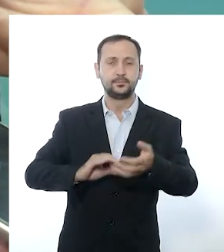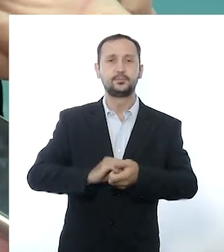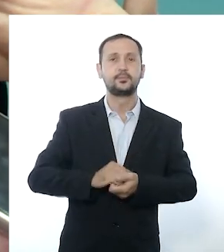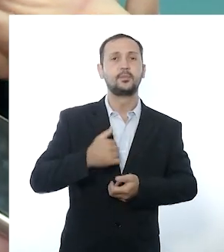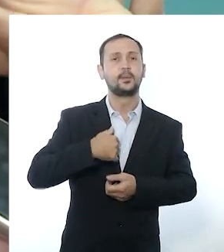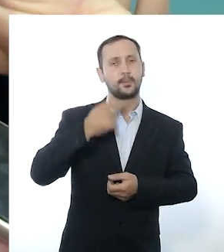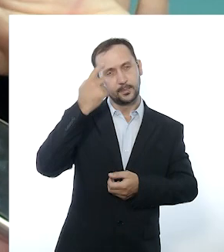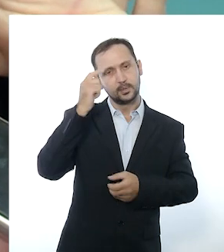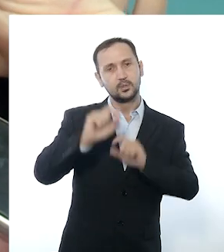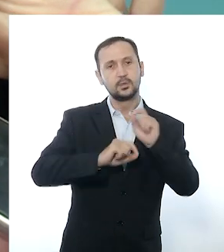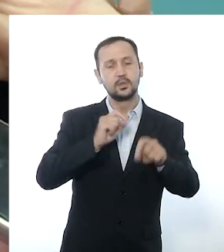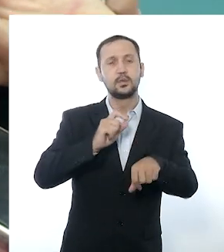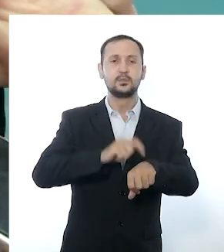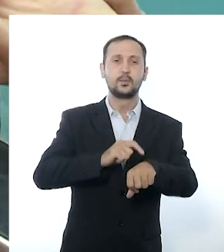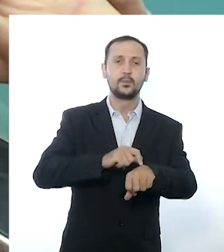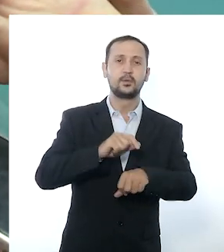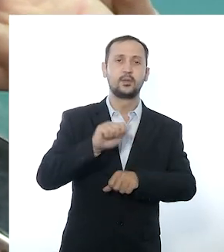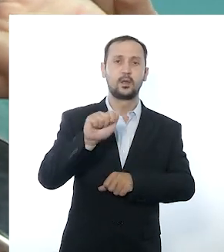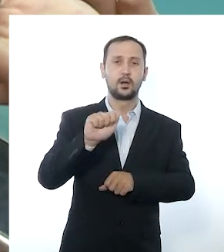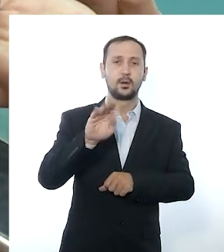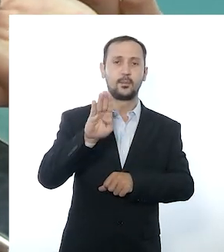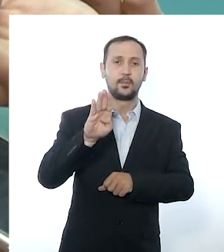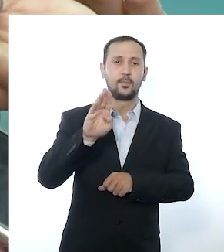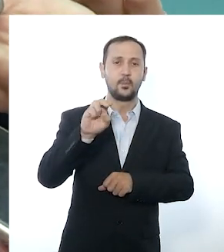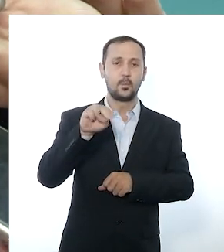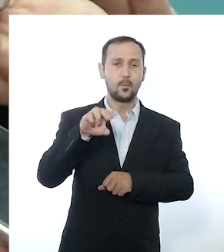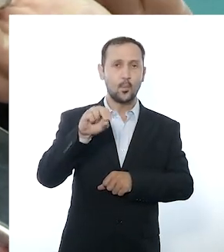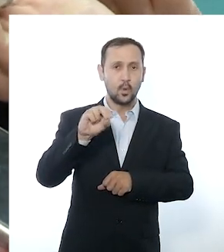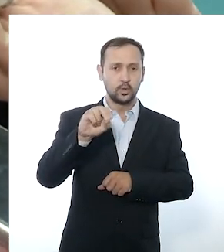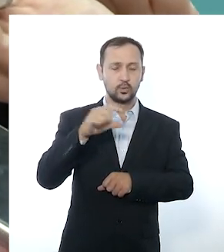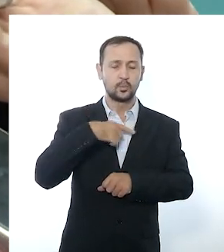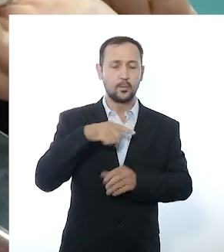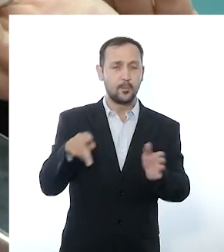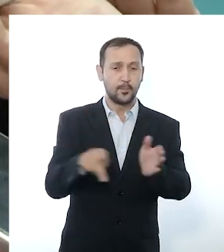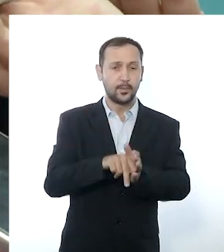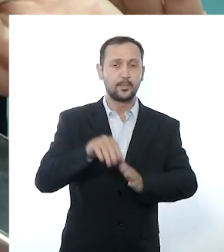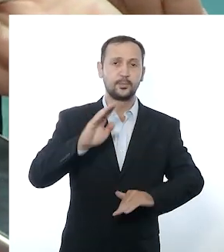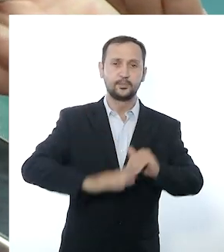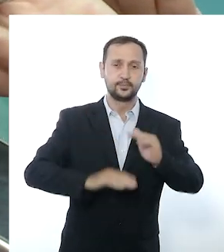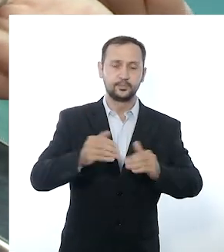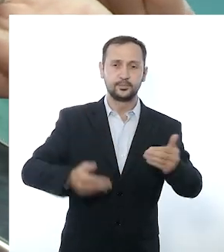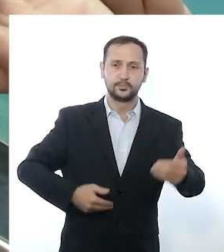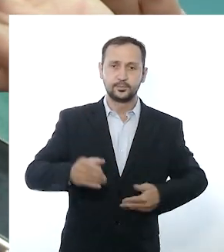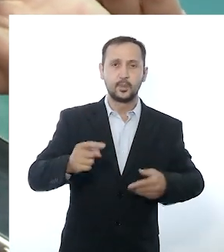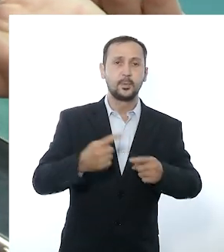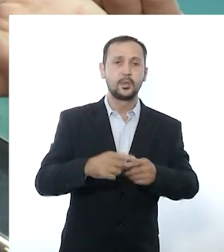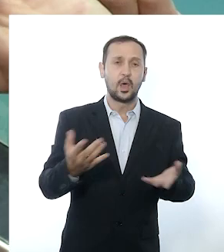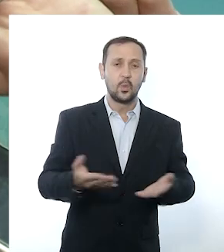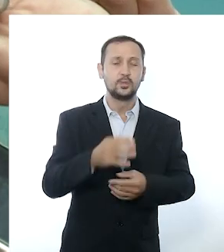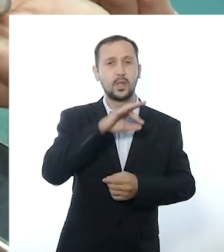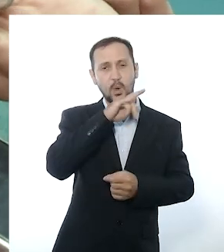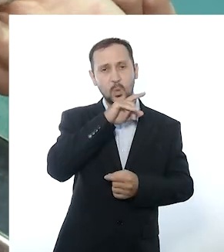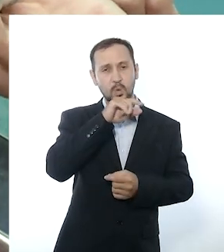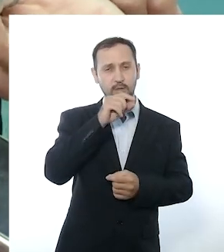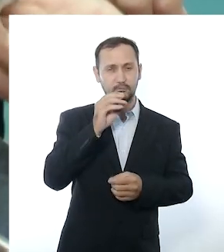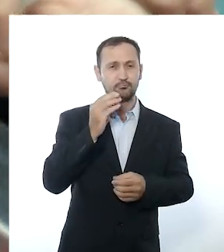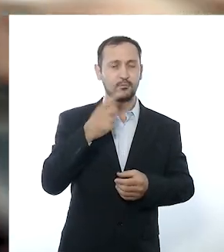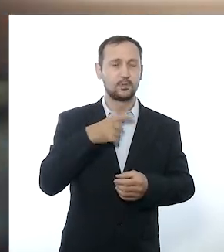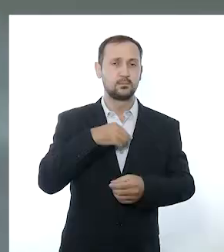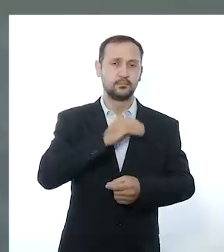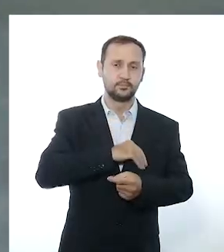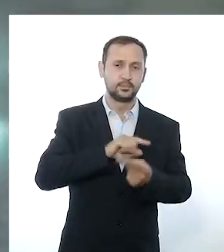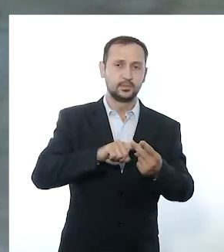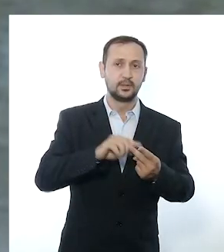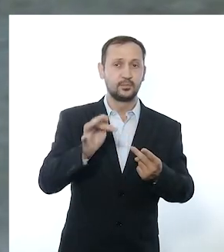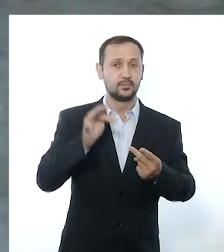abono, nesse momento, ele é fundamental para os servidores, porque se ruim com o abono, sem ele, muito